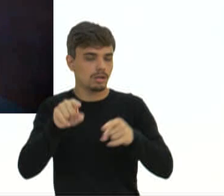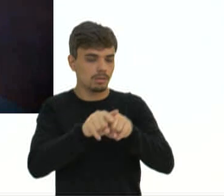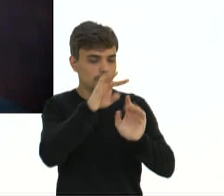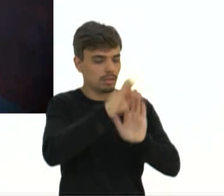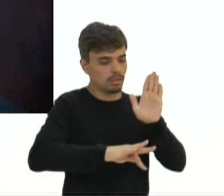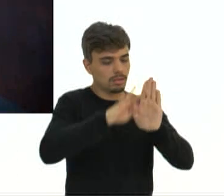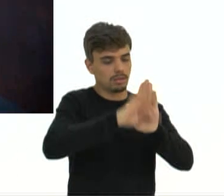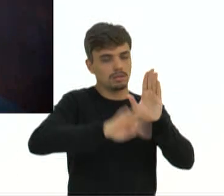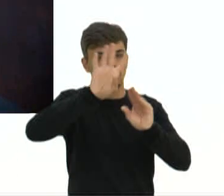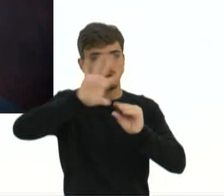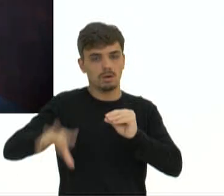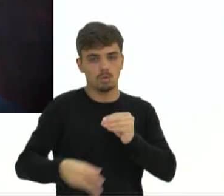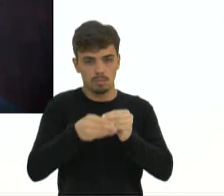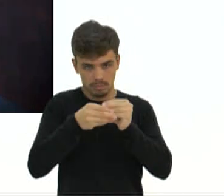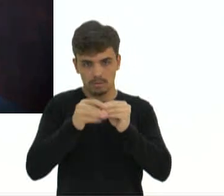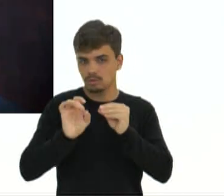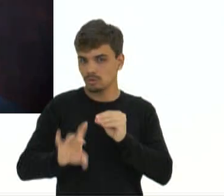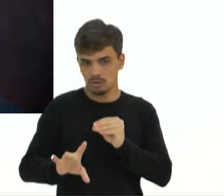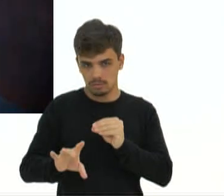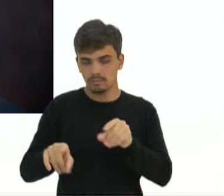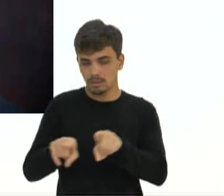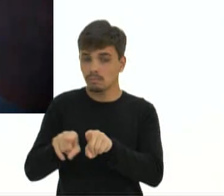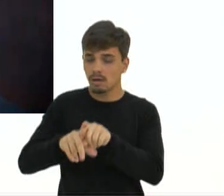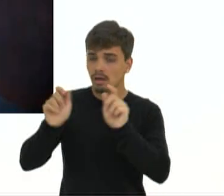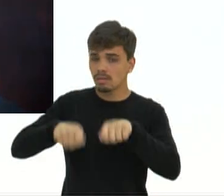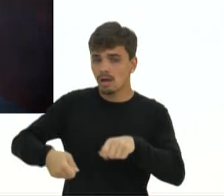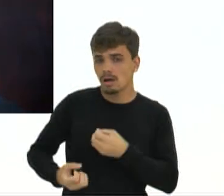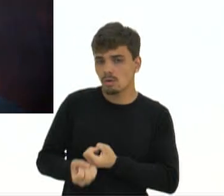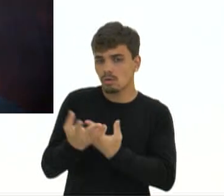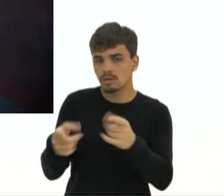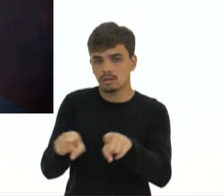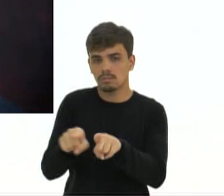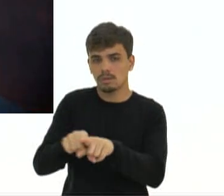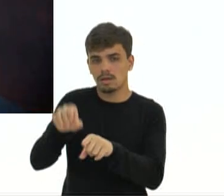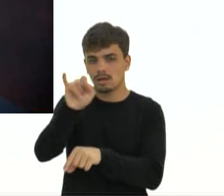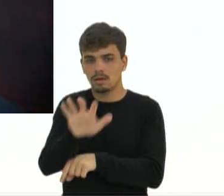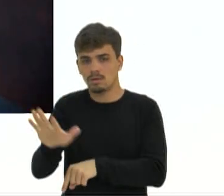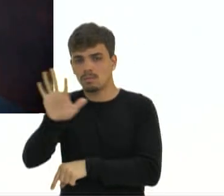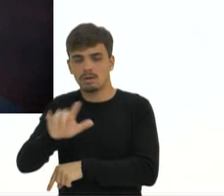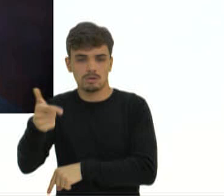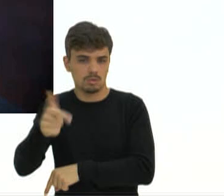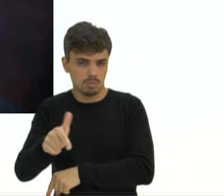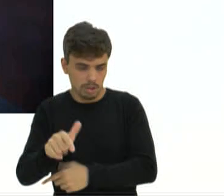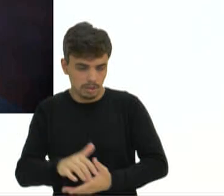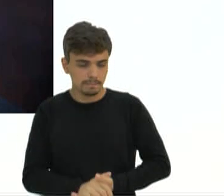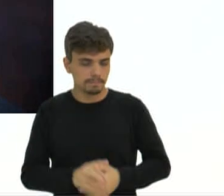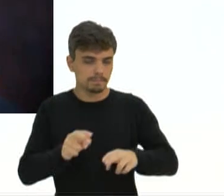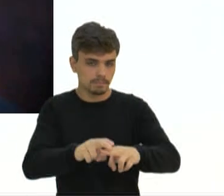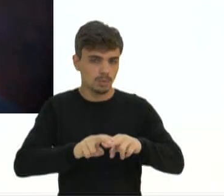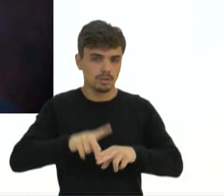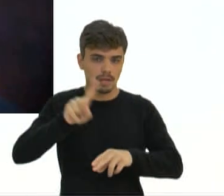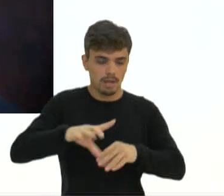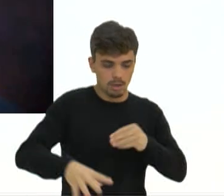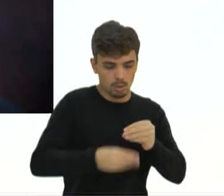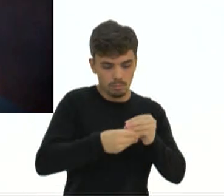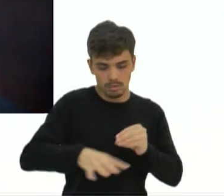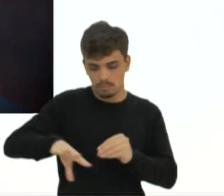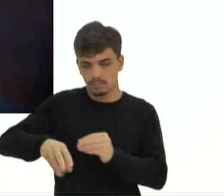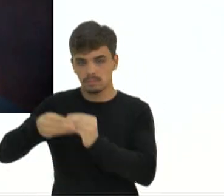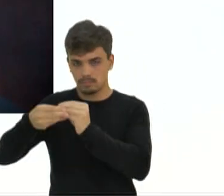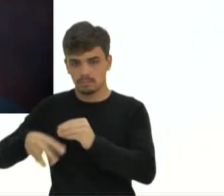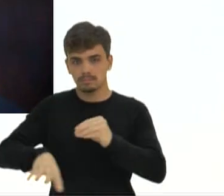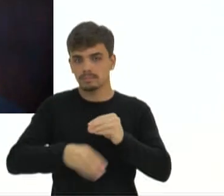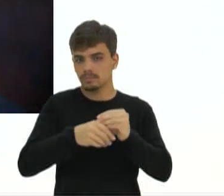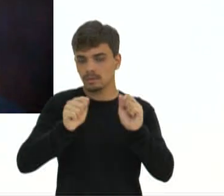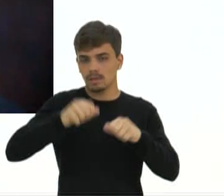ele vira um complemento. E ele também pode contar a história quando a imagem não faz isso. Então é essa complementaridade que faz com que a